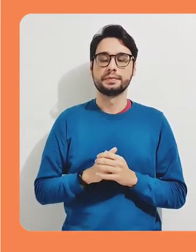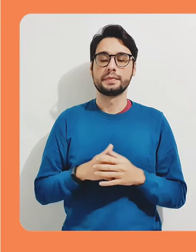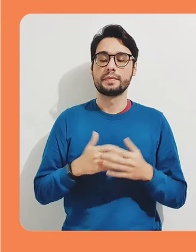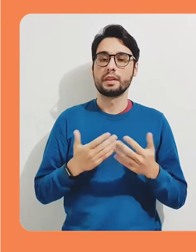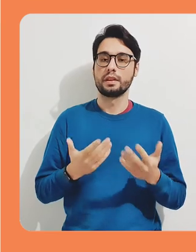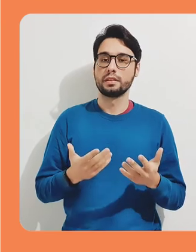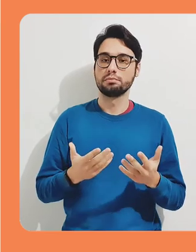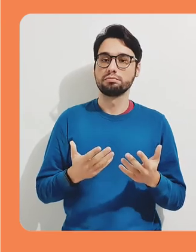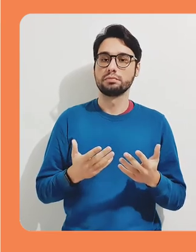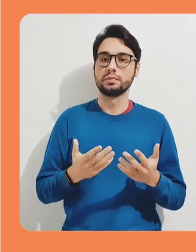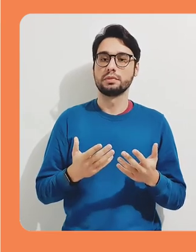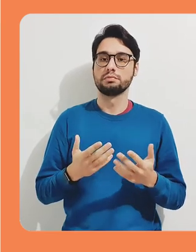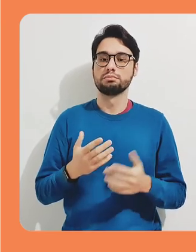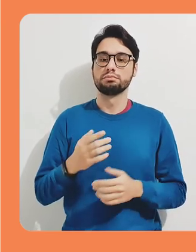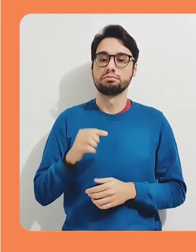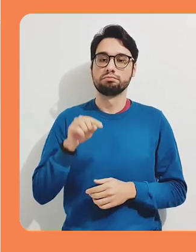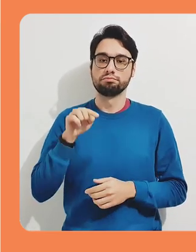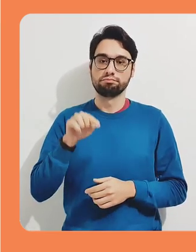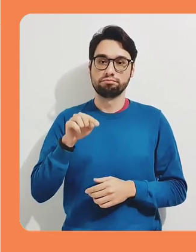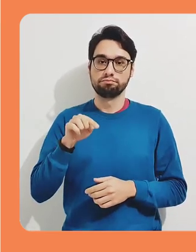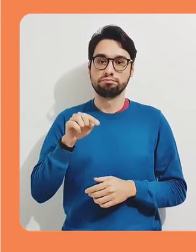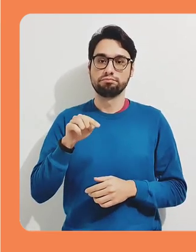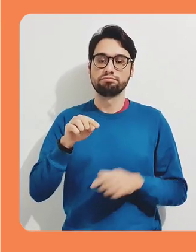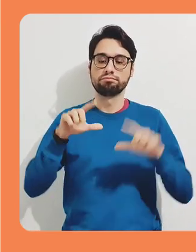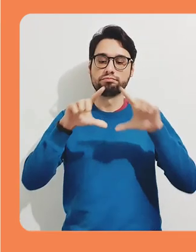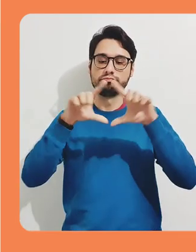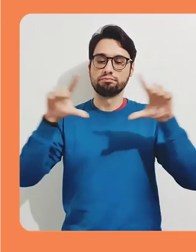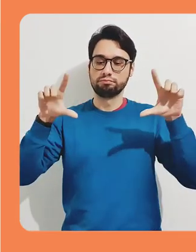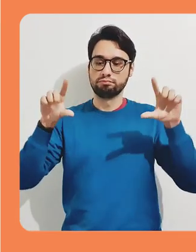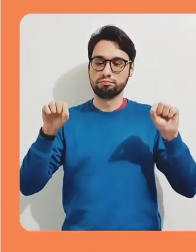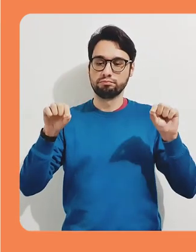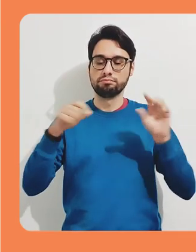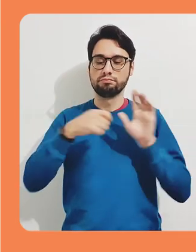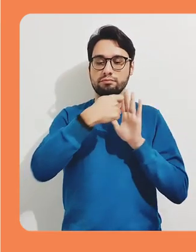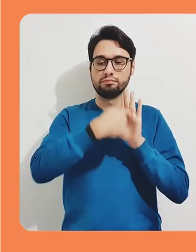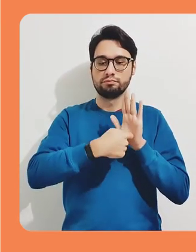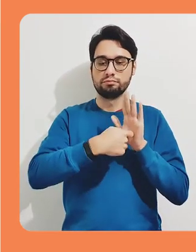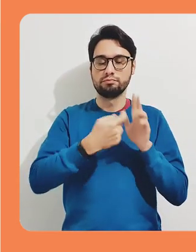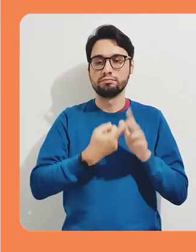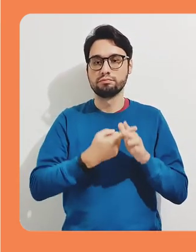algumas marcações JavaScript. Ok? Bom,